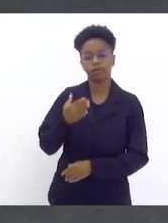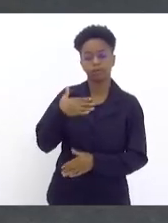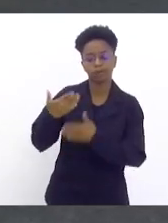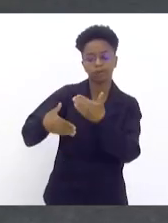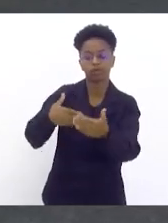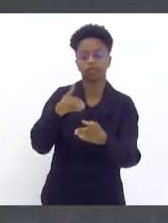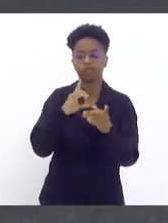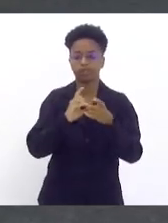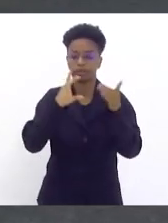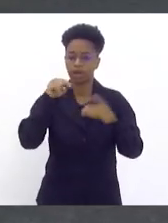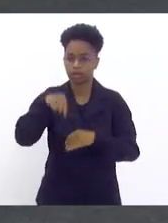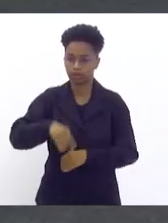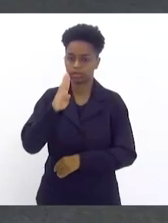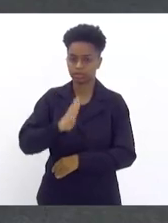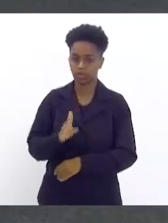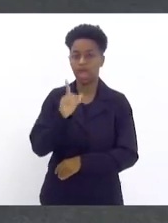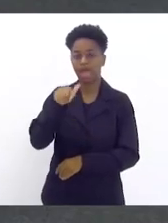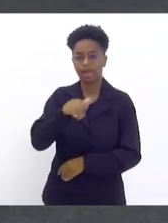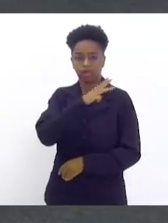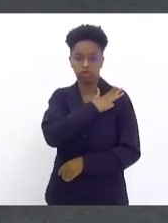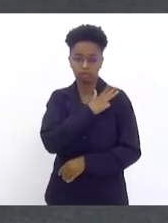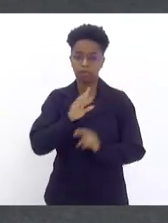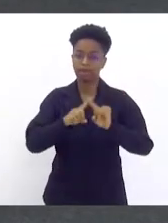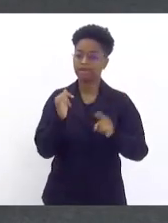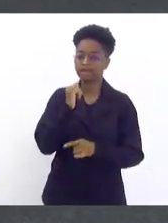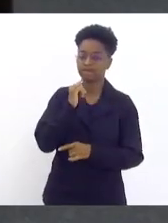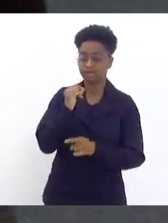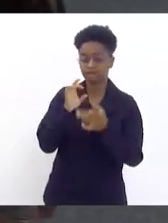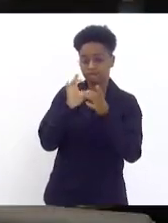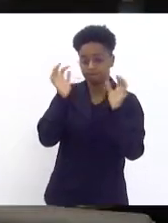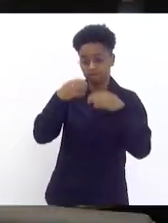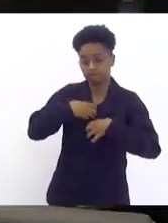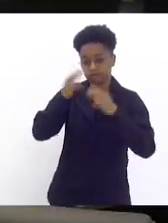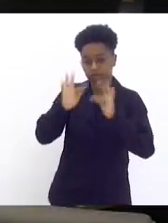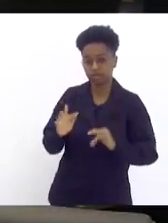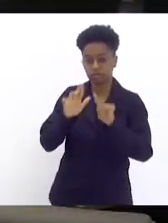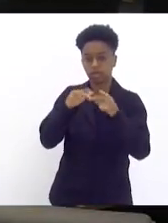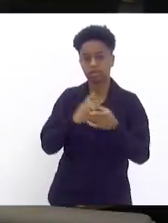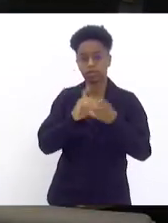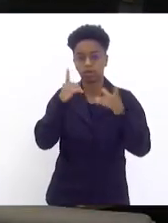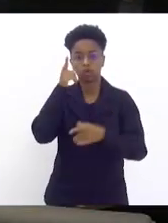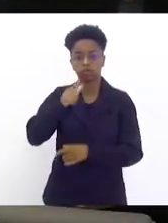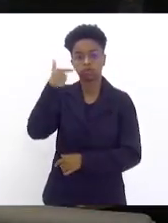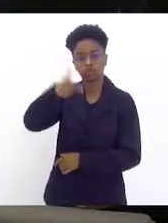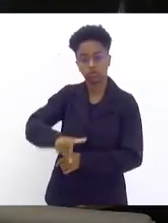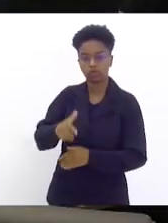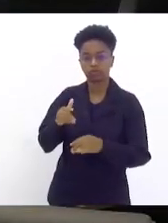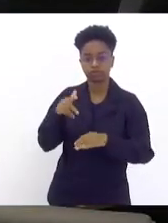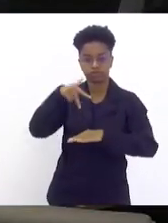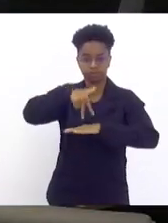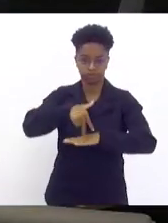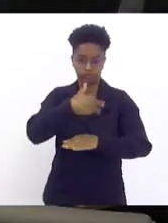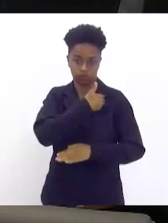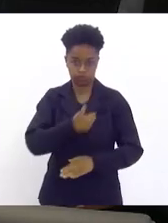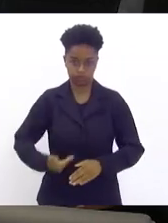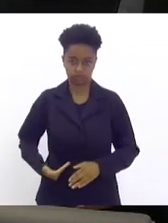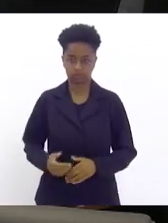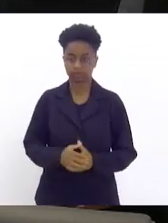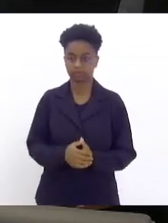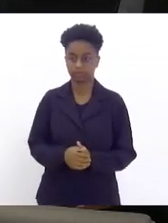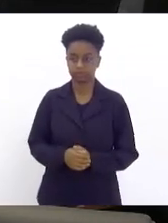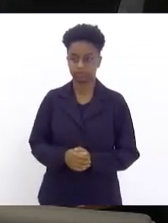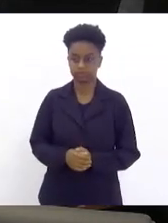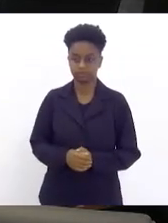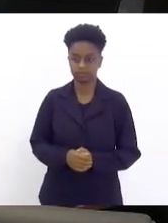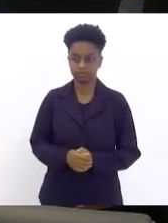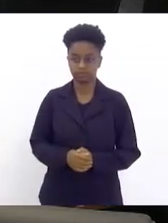foi o presidente Lula que felizmente a democracia ele colocou no governo Presidente perdão Deputado